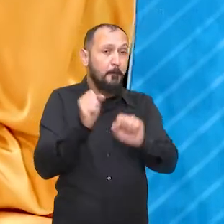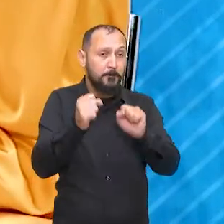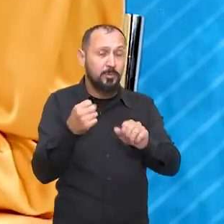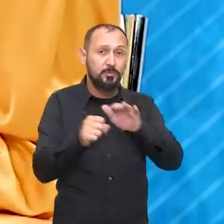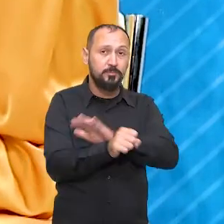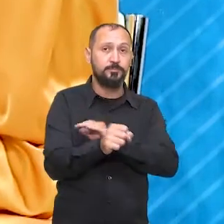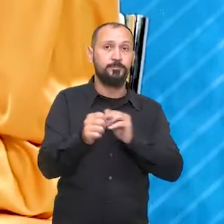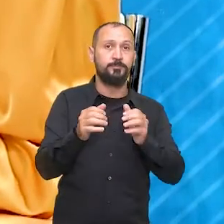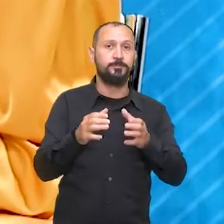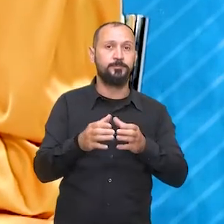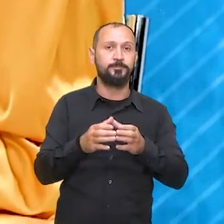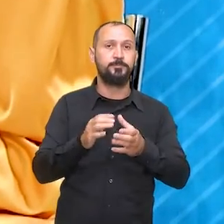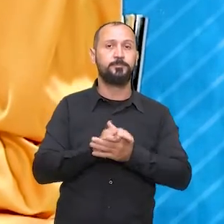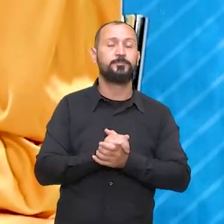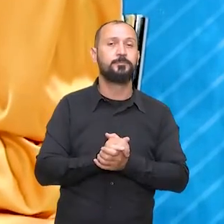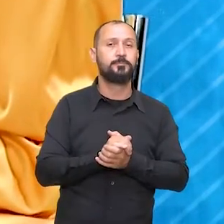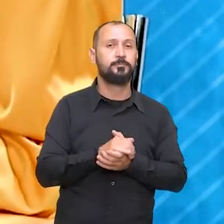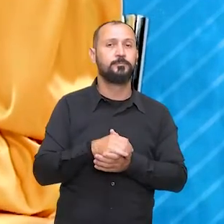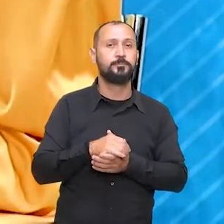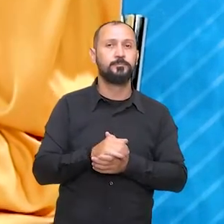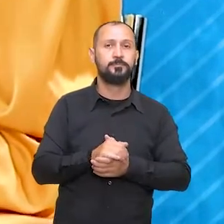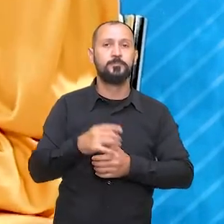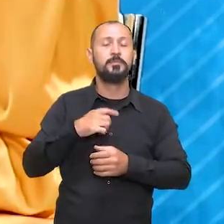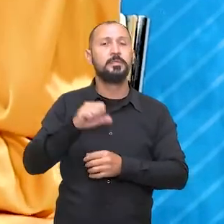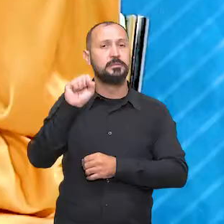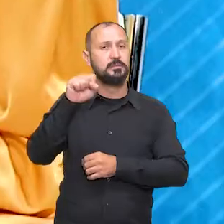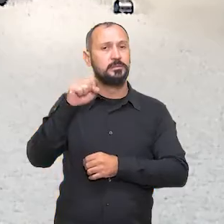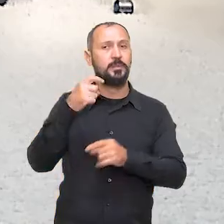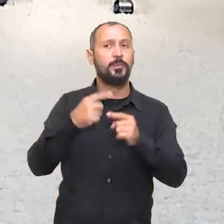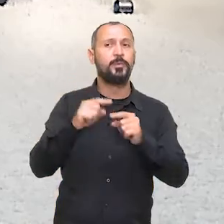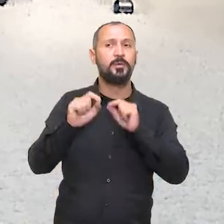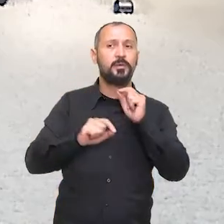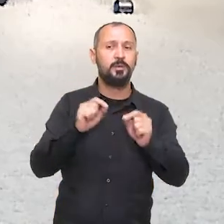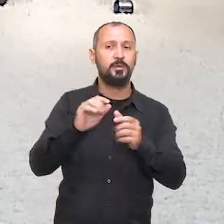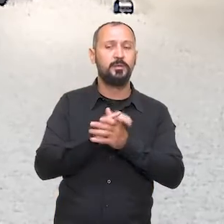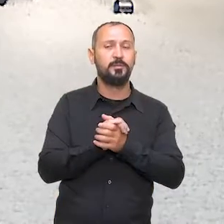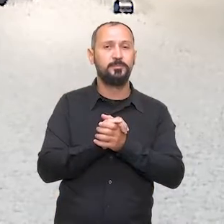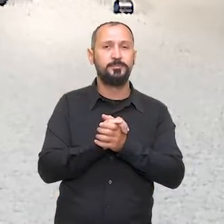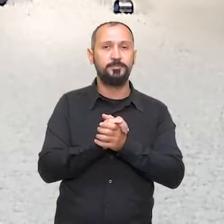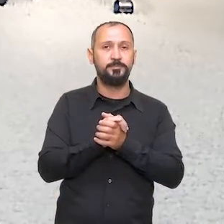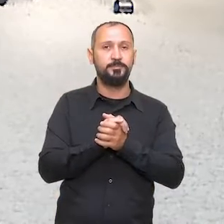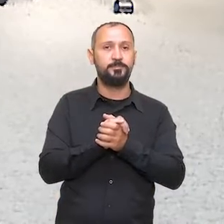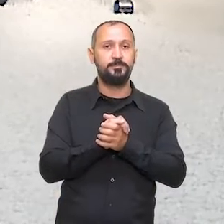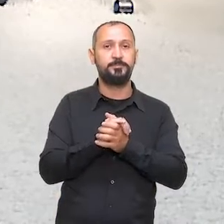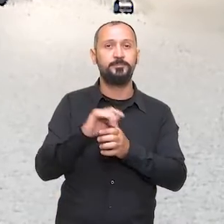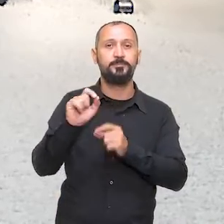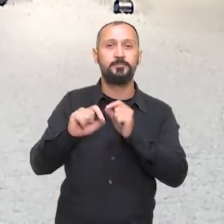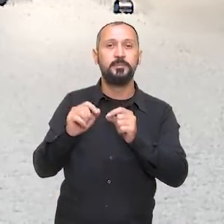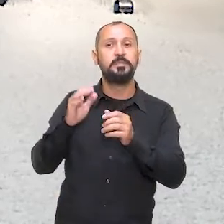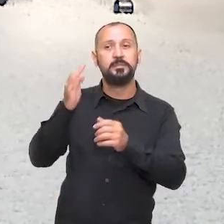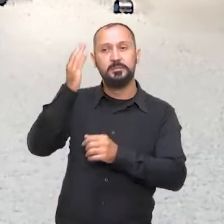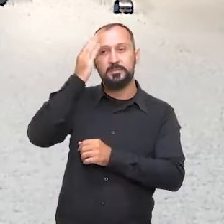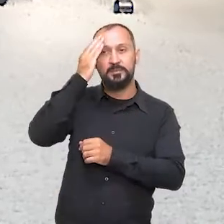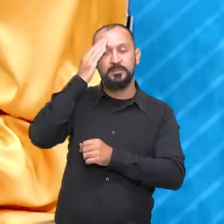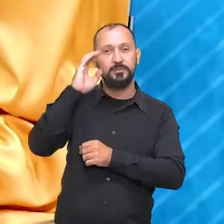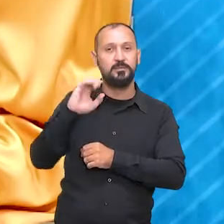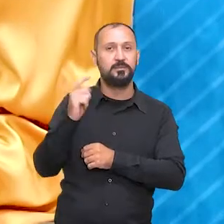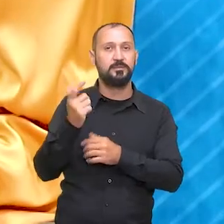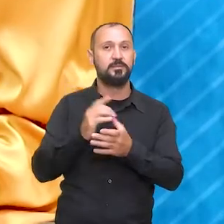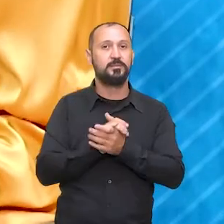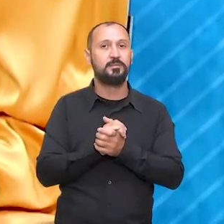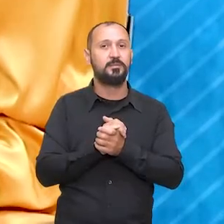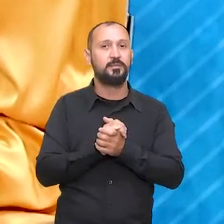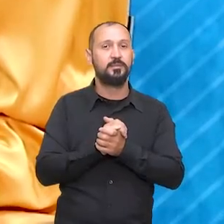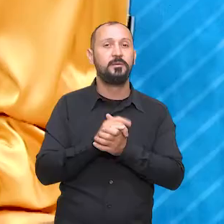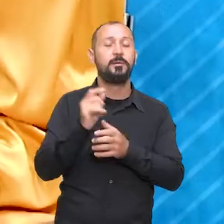fazer parte da comissão da igualdade racial. Sim, por que não? Por óbvio, né? Por mais que muitas vezes não